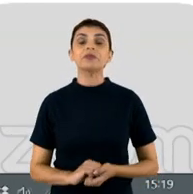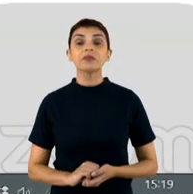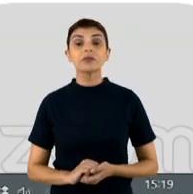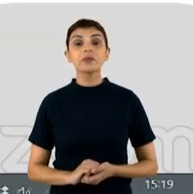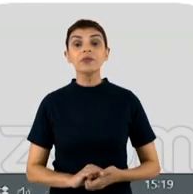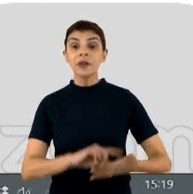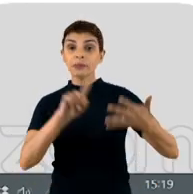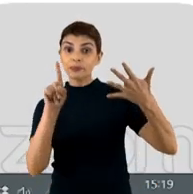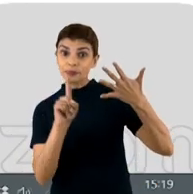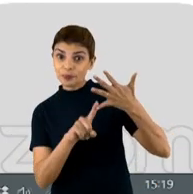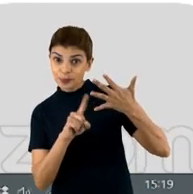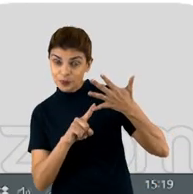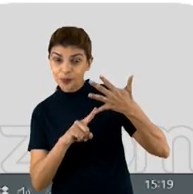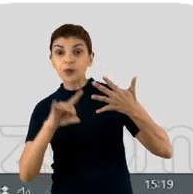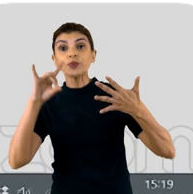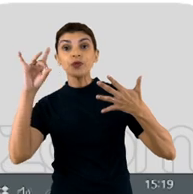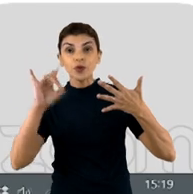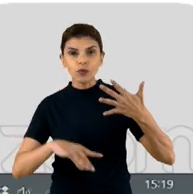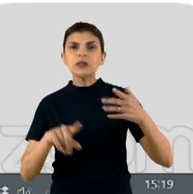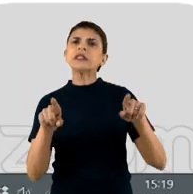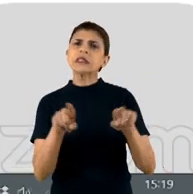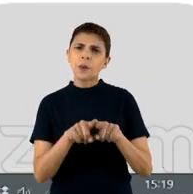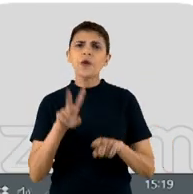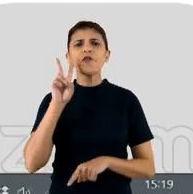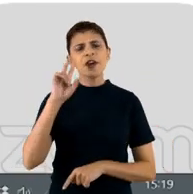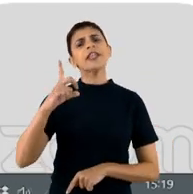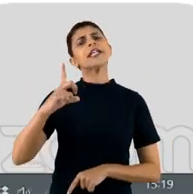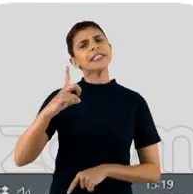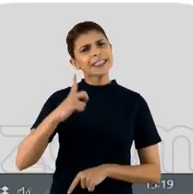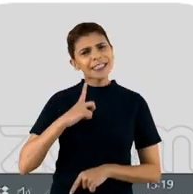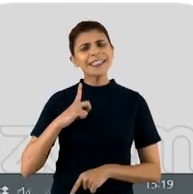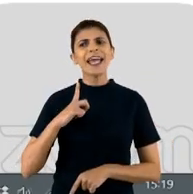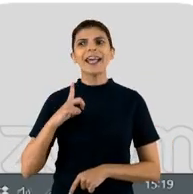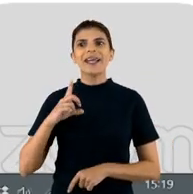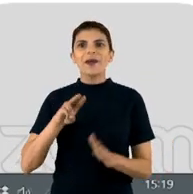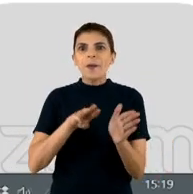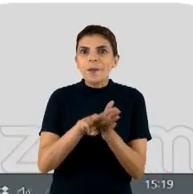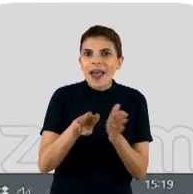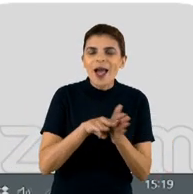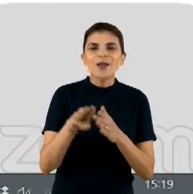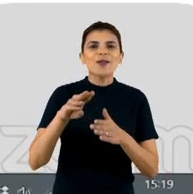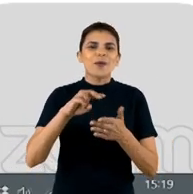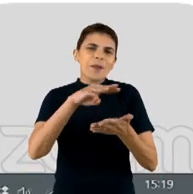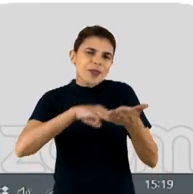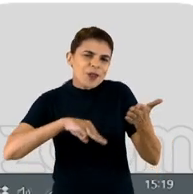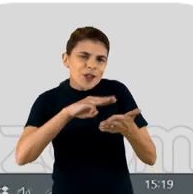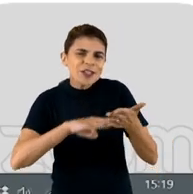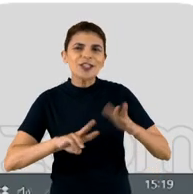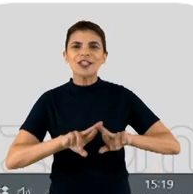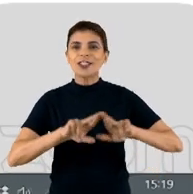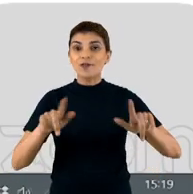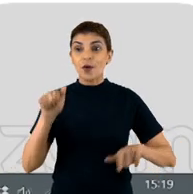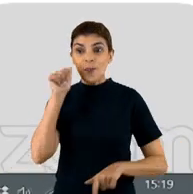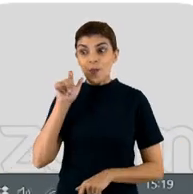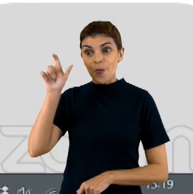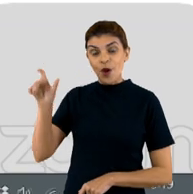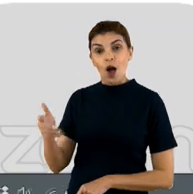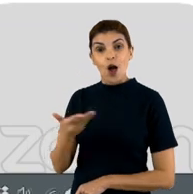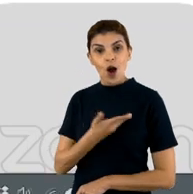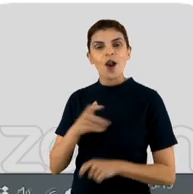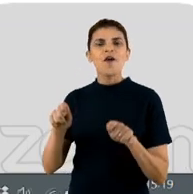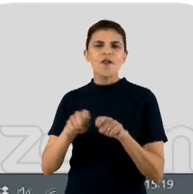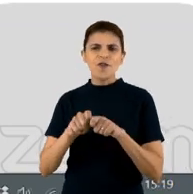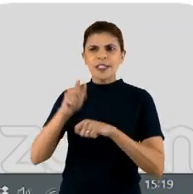oficina. E tivemos também uma outra modalidade, então vejo que há espaço para diferentes metodologias, onde uma colega,